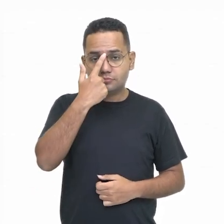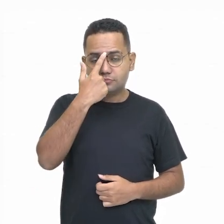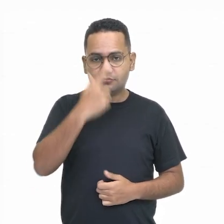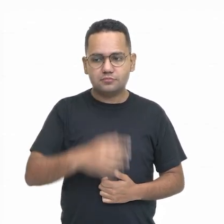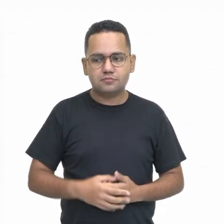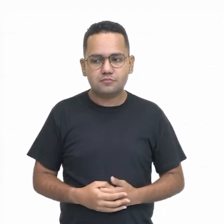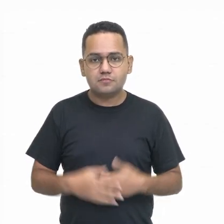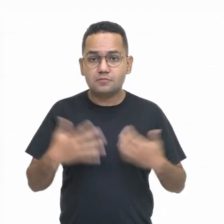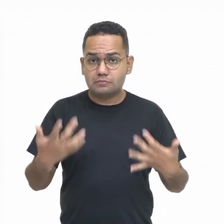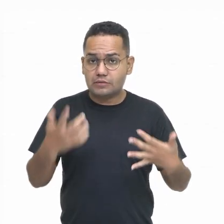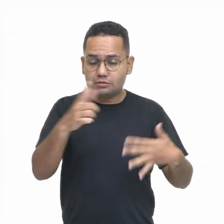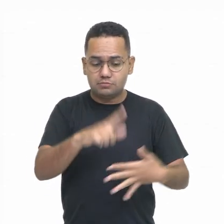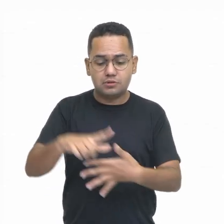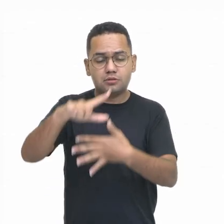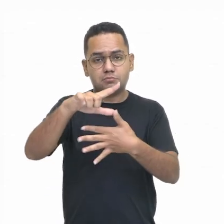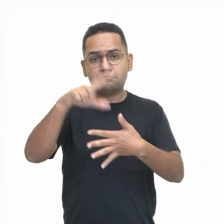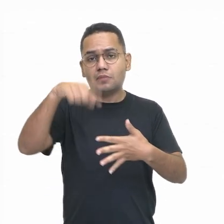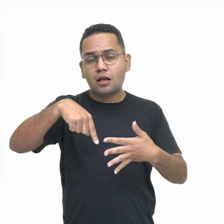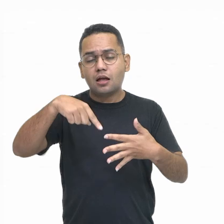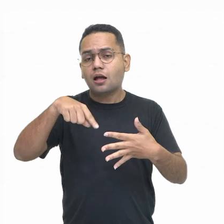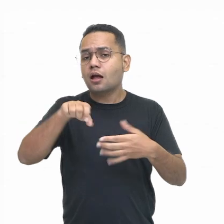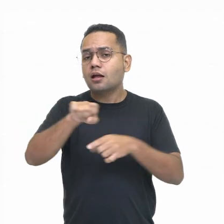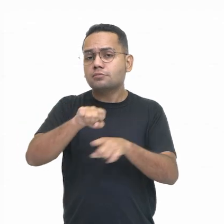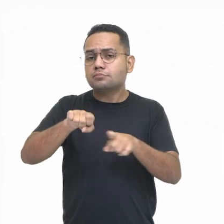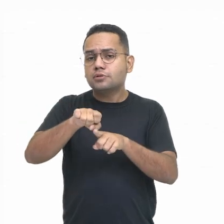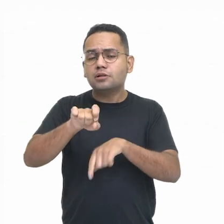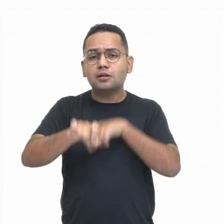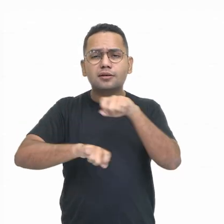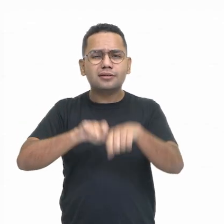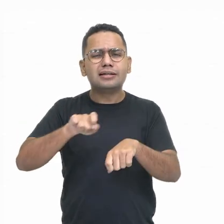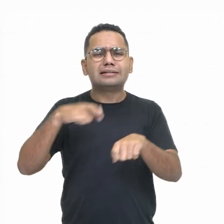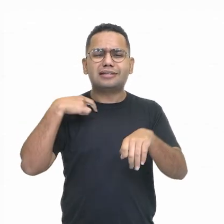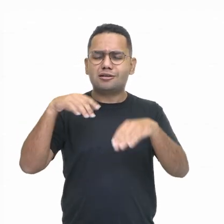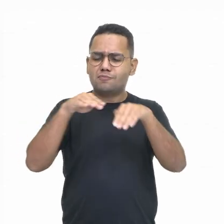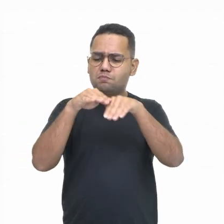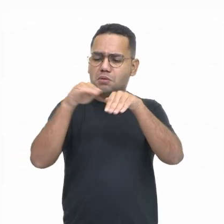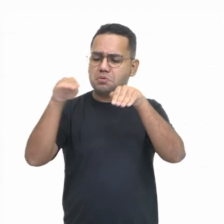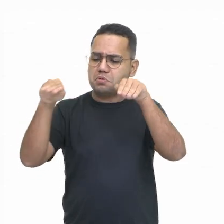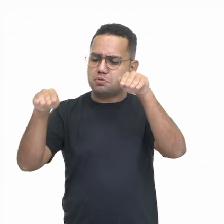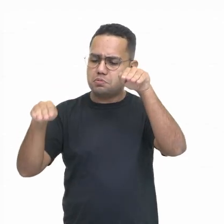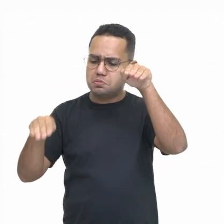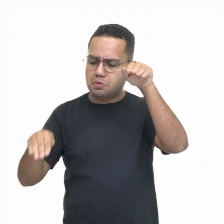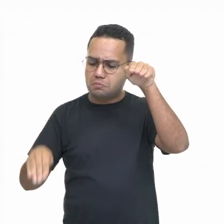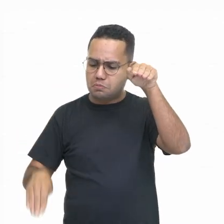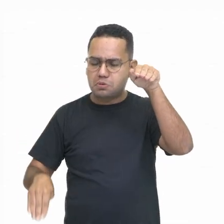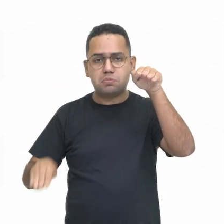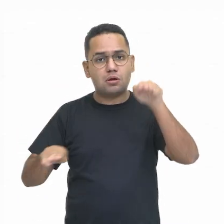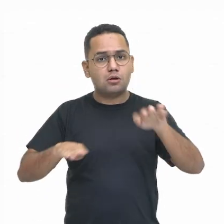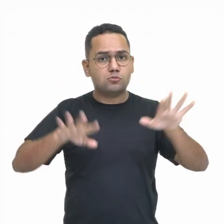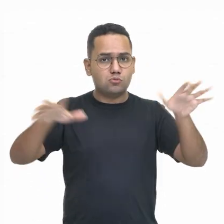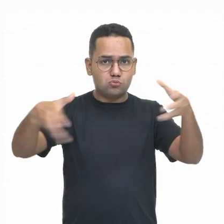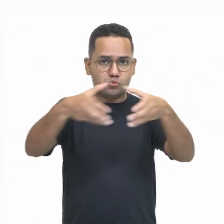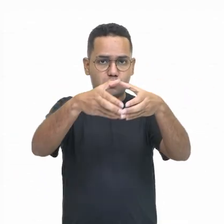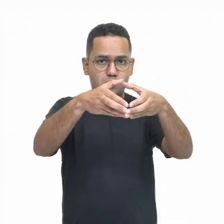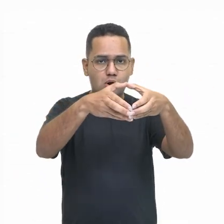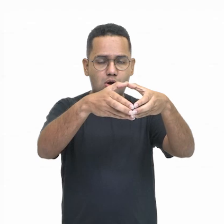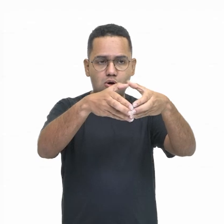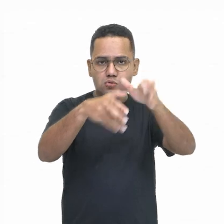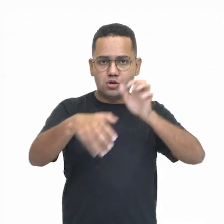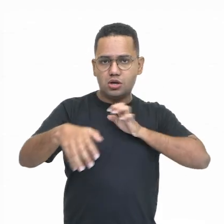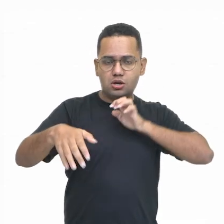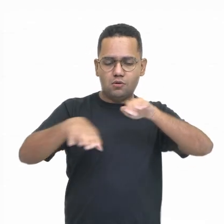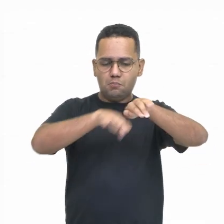são estratificadas, tendo pessoas numa classe mais baixa até pessoas no high society, que ficam no topo da